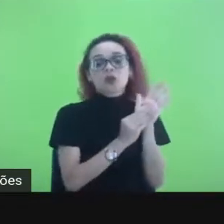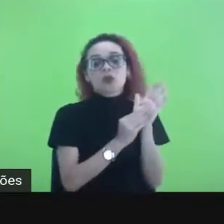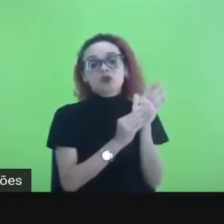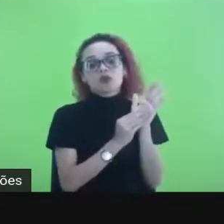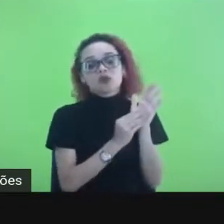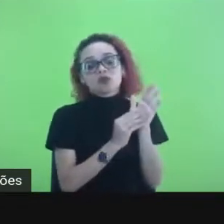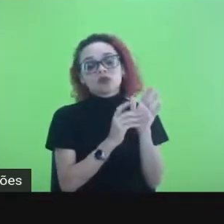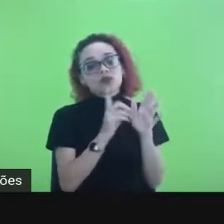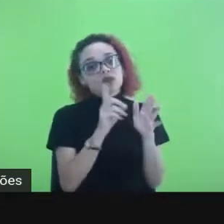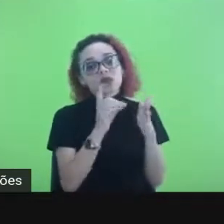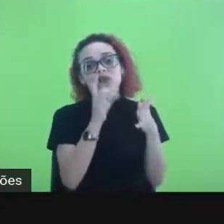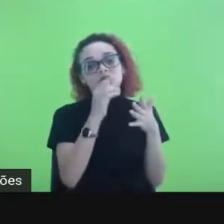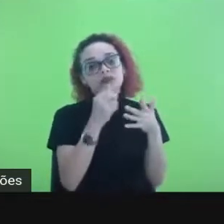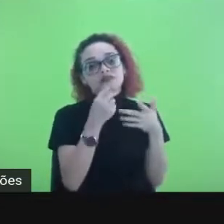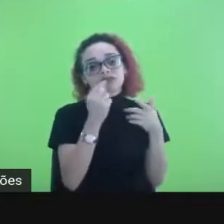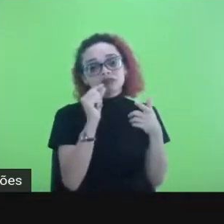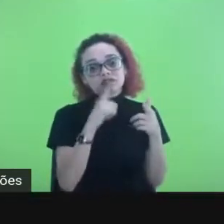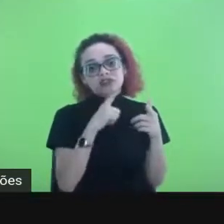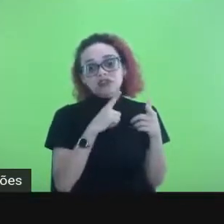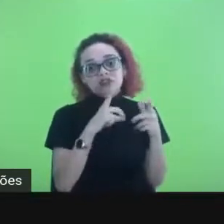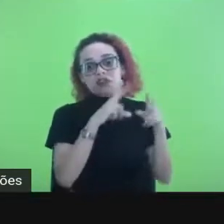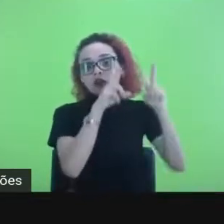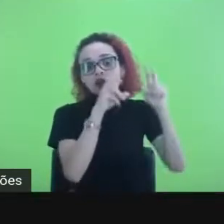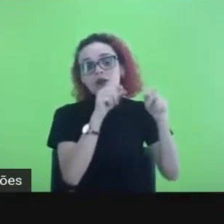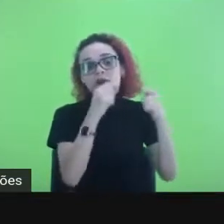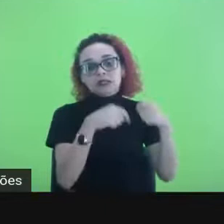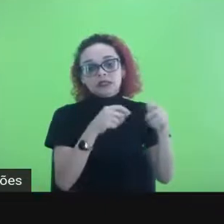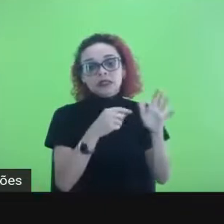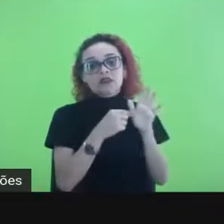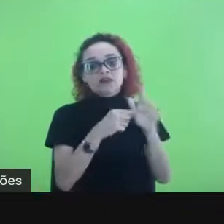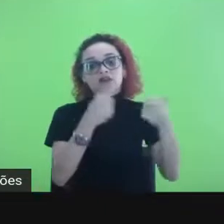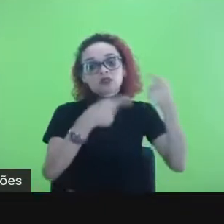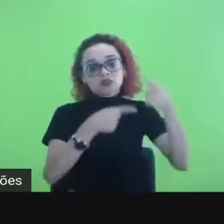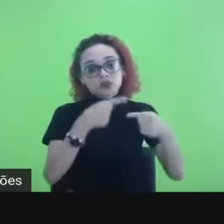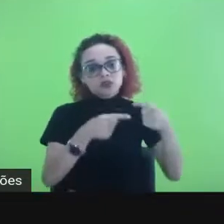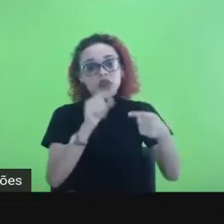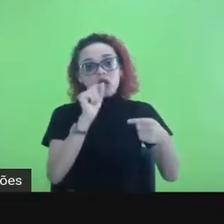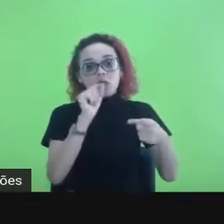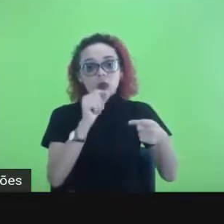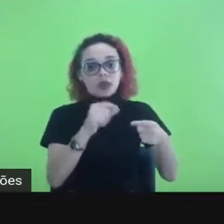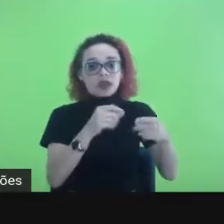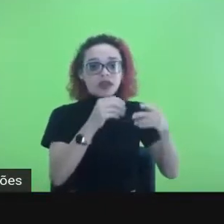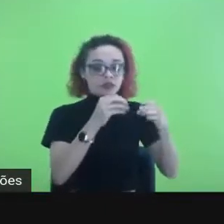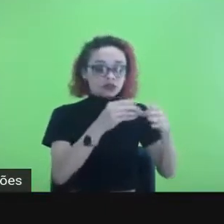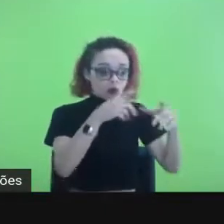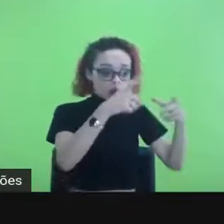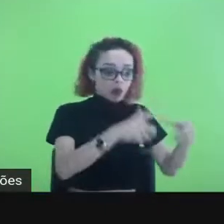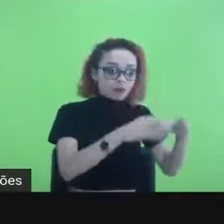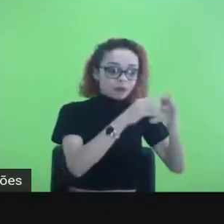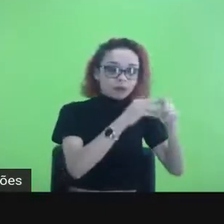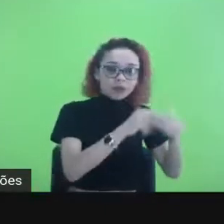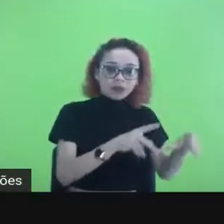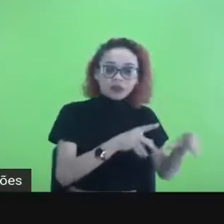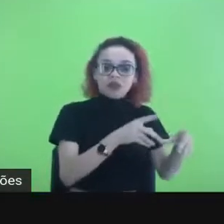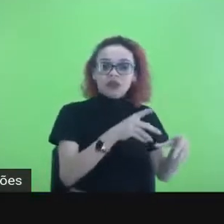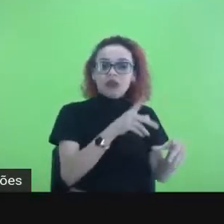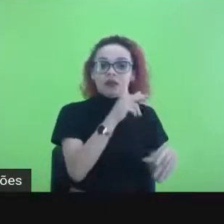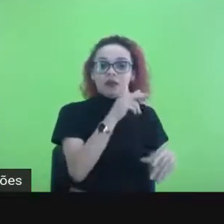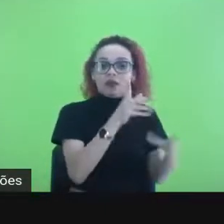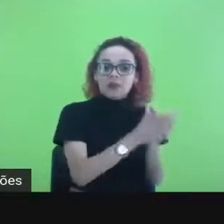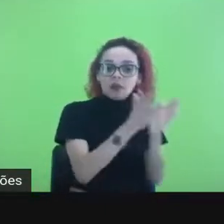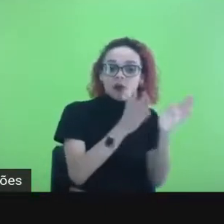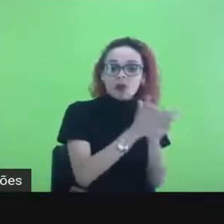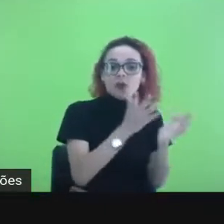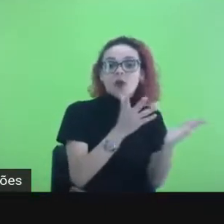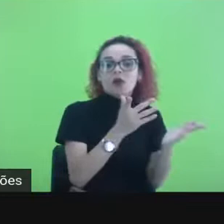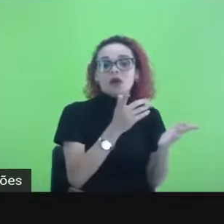algumas questões, né, serem colocadas, principalmente desse lugar da precariedade, como, é, como